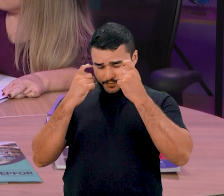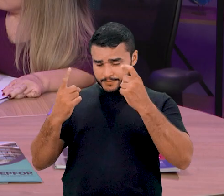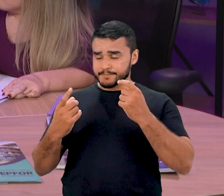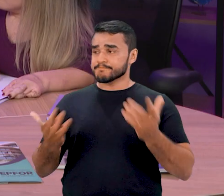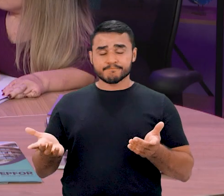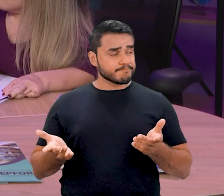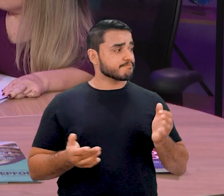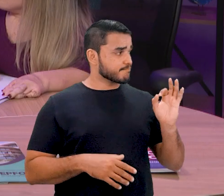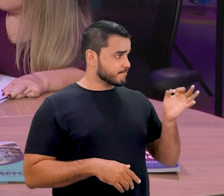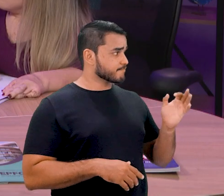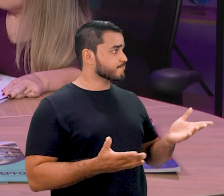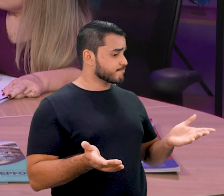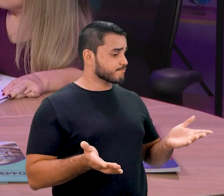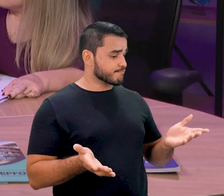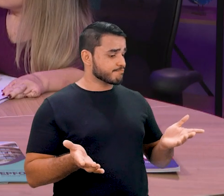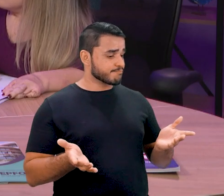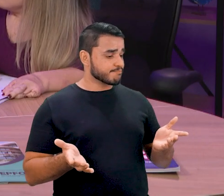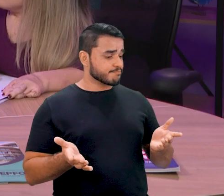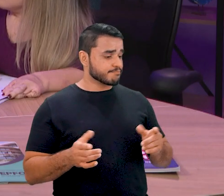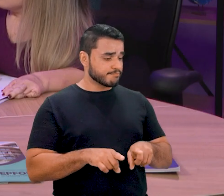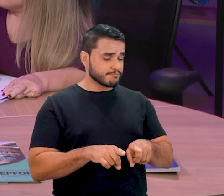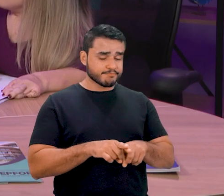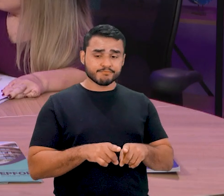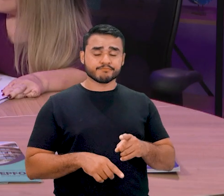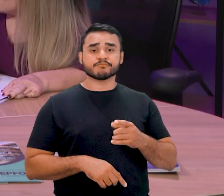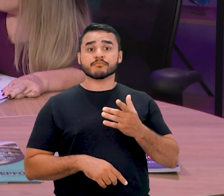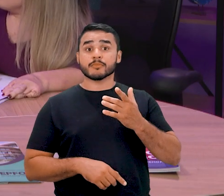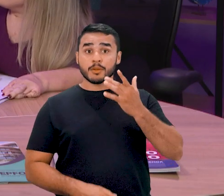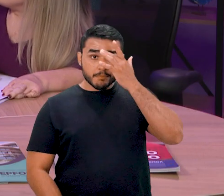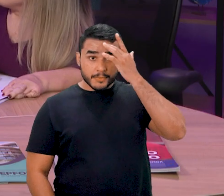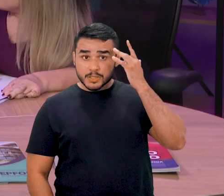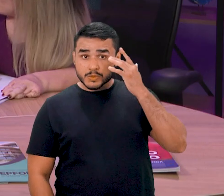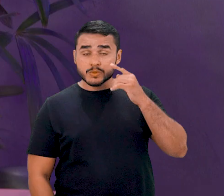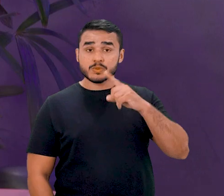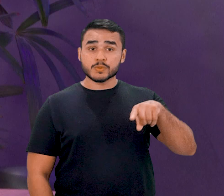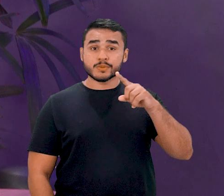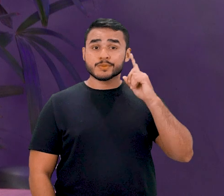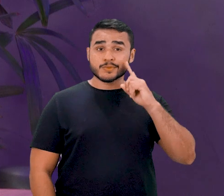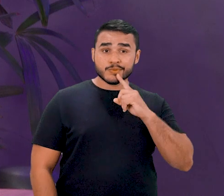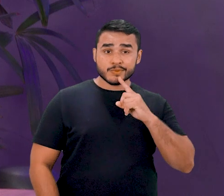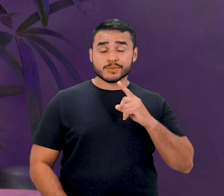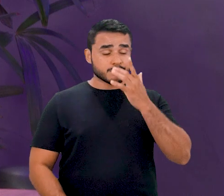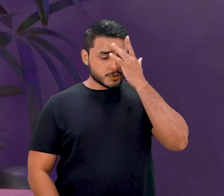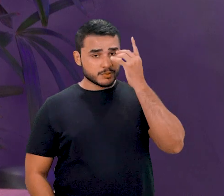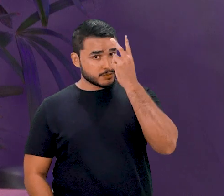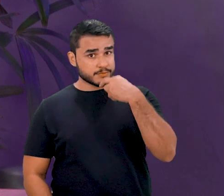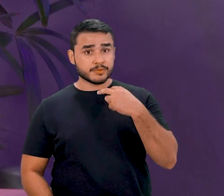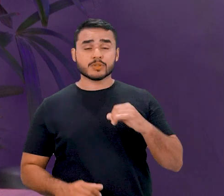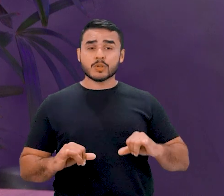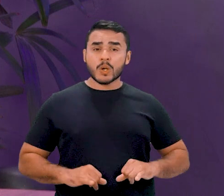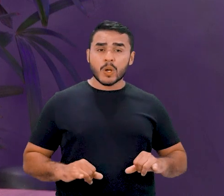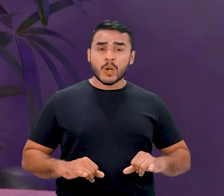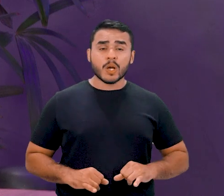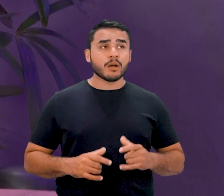ser mencionado, né? E principalmente pessoas com deficiência auditiva e visual. Exatamente. Se a gente